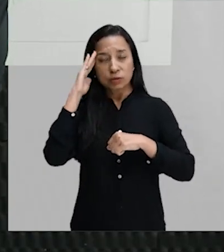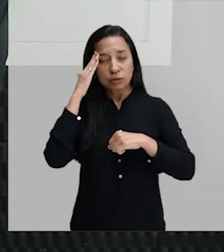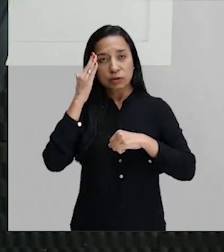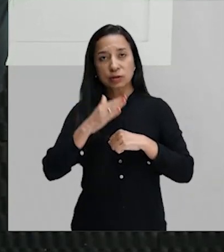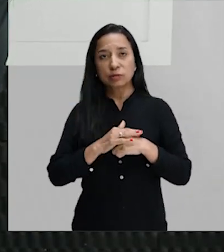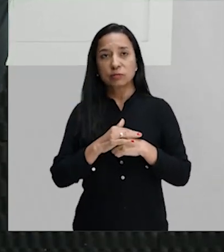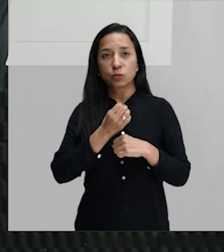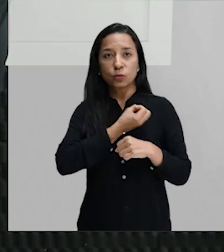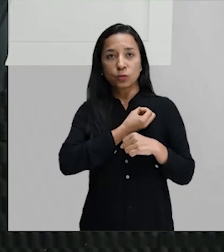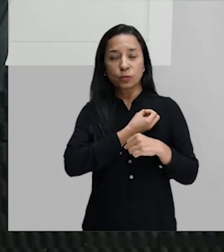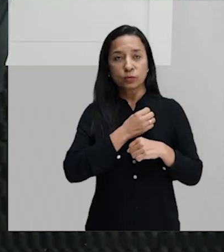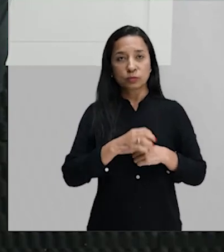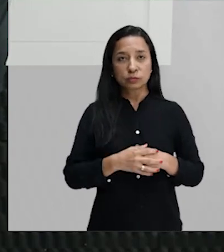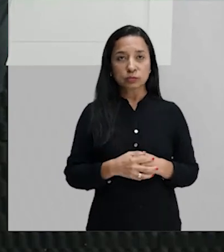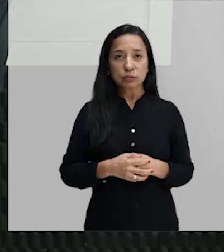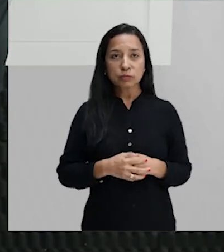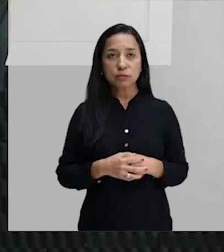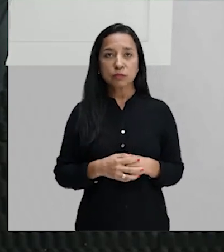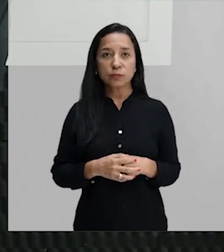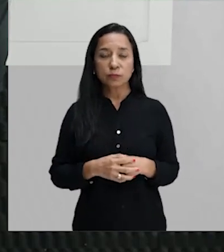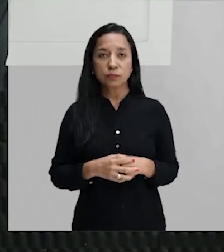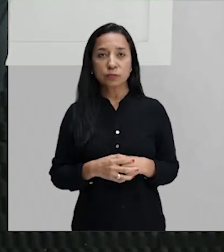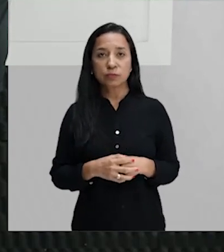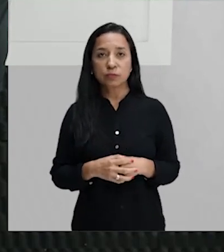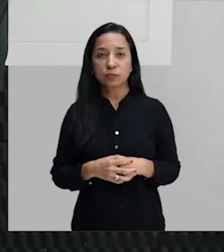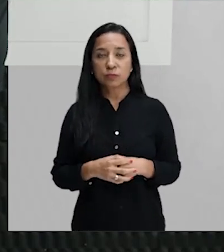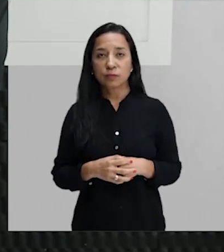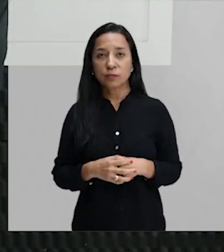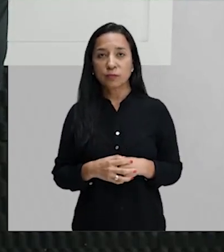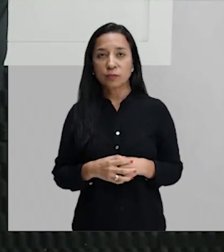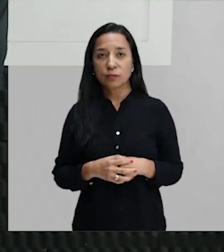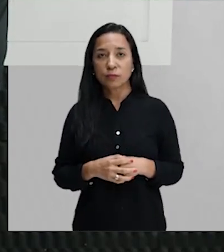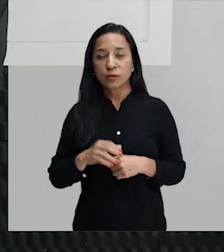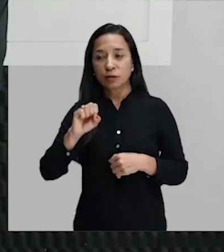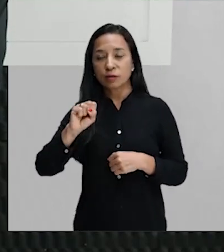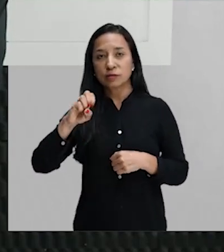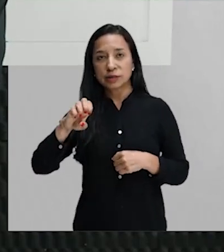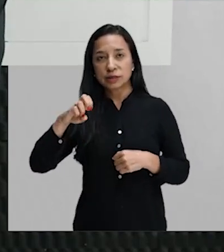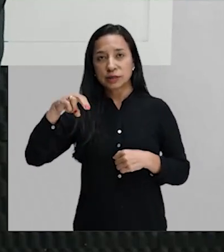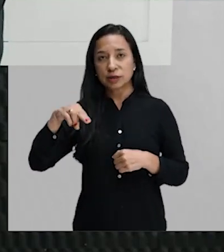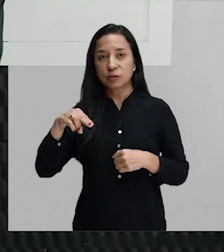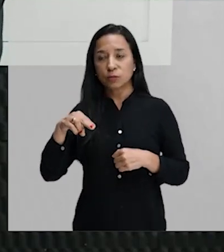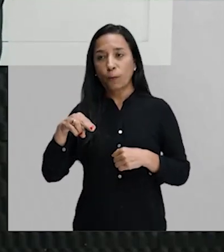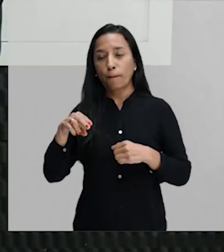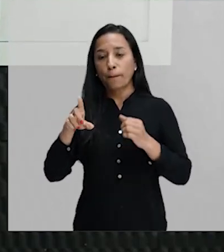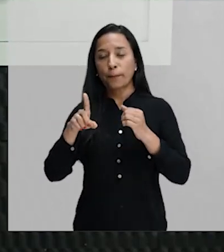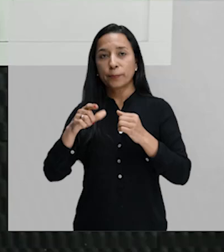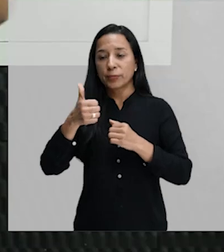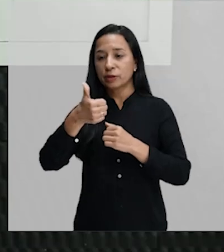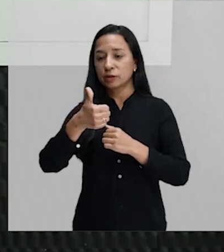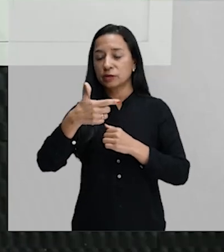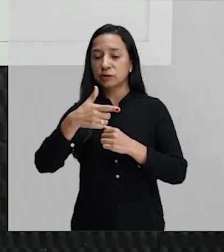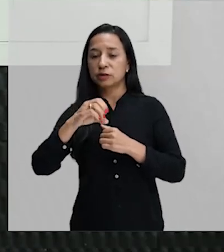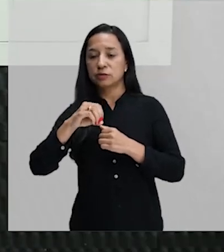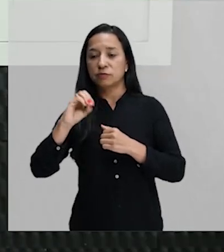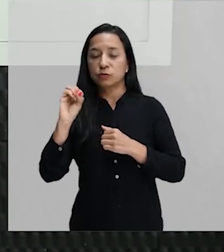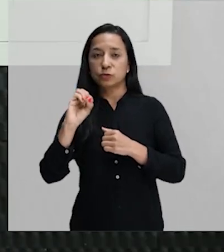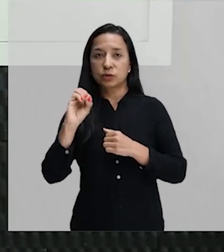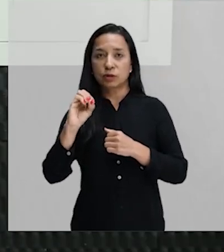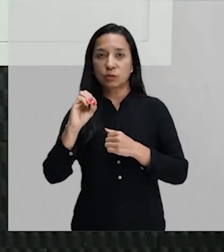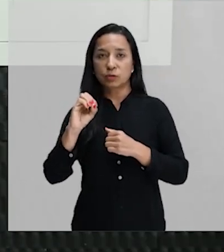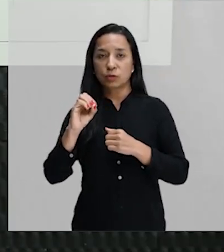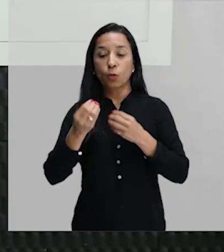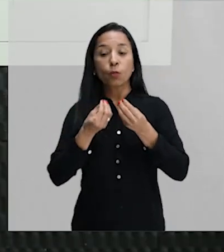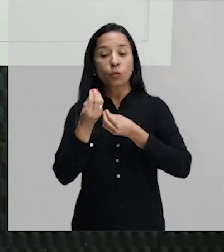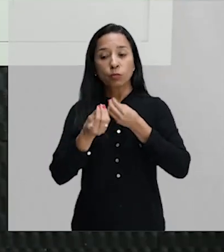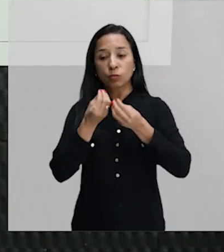que calcular o seno de 120 graus. Ó, preciso calcular aqui o seno de 120 graus.